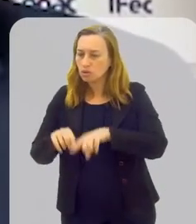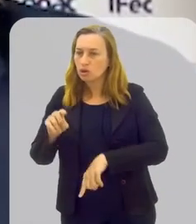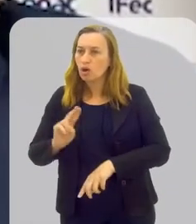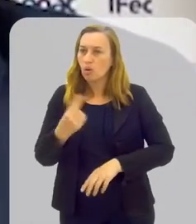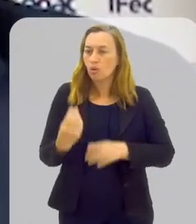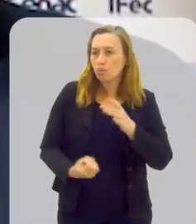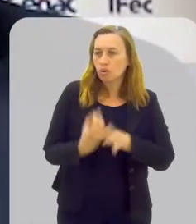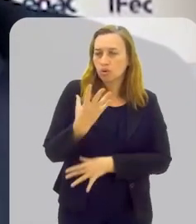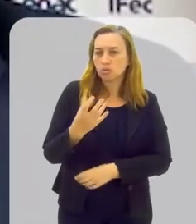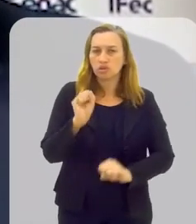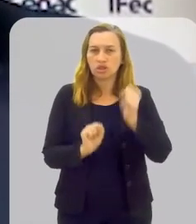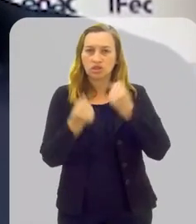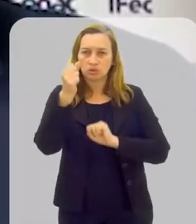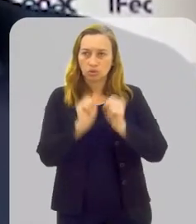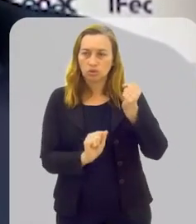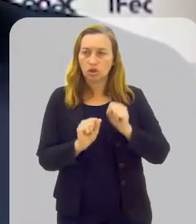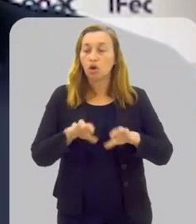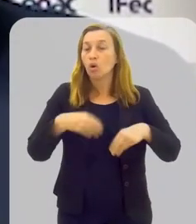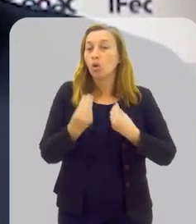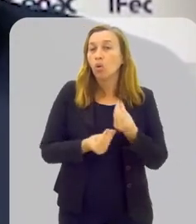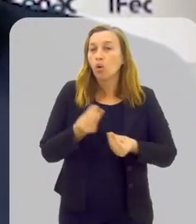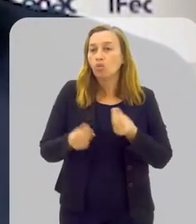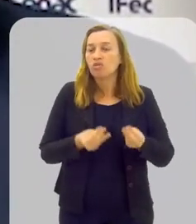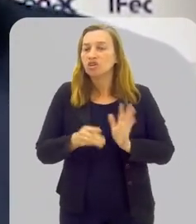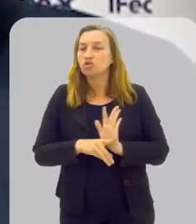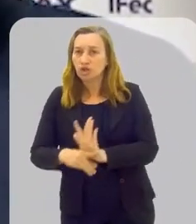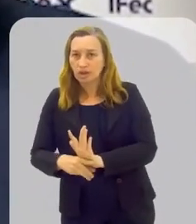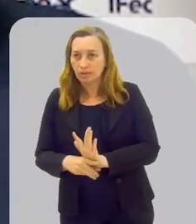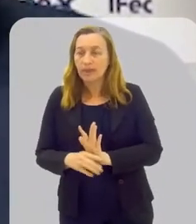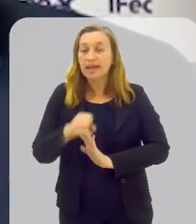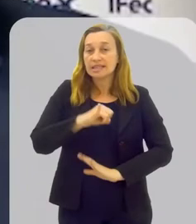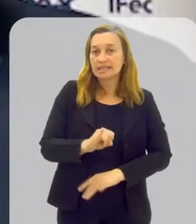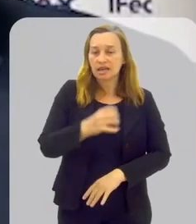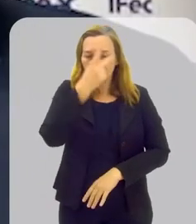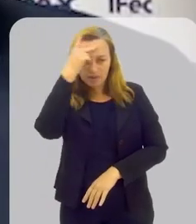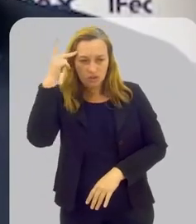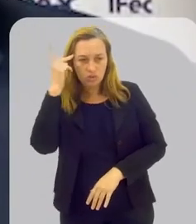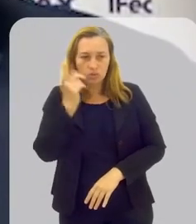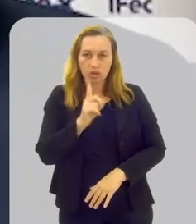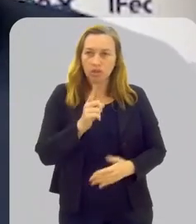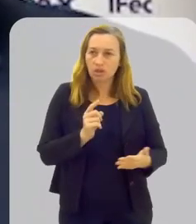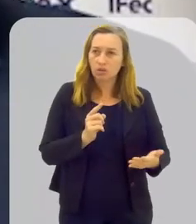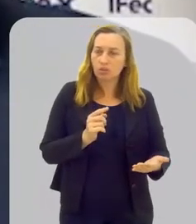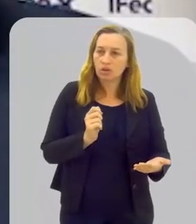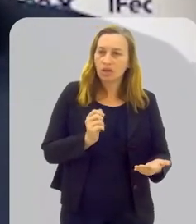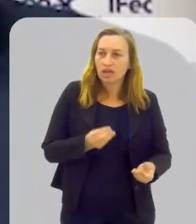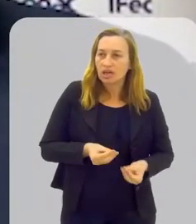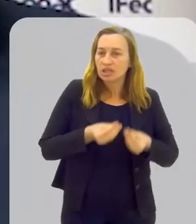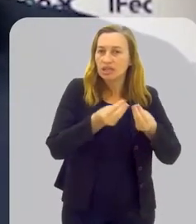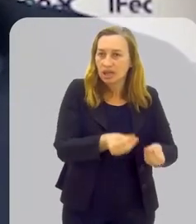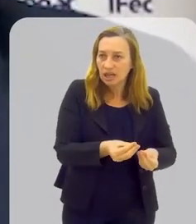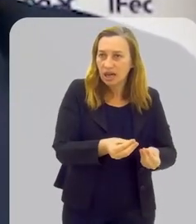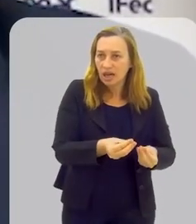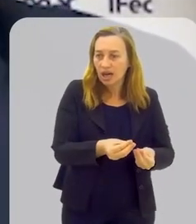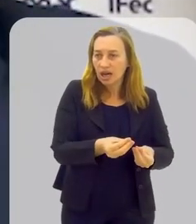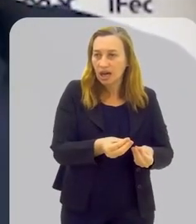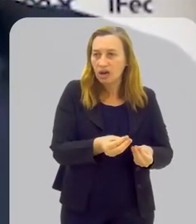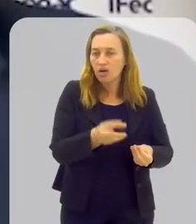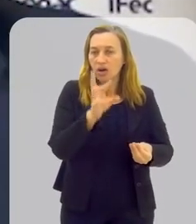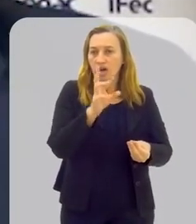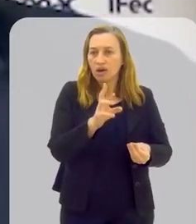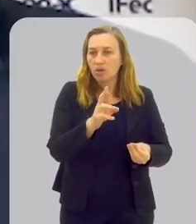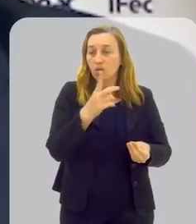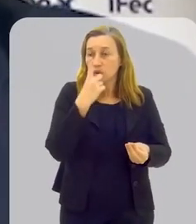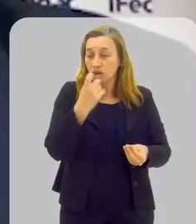comércio que comercializam a indústria que produz Então como é que a gente vai fomentar isso se o consumidor não entregar o